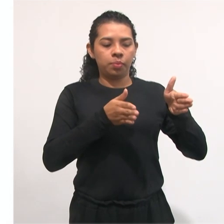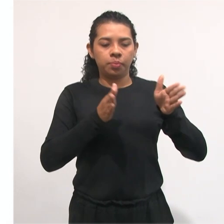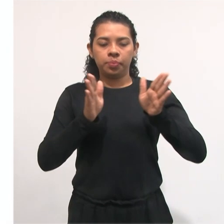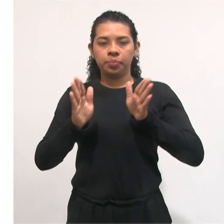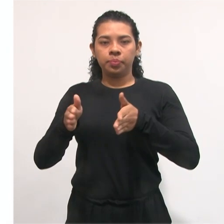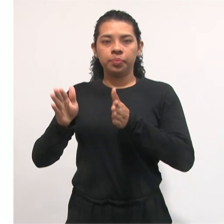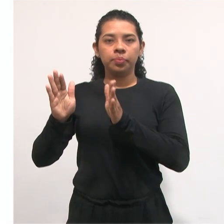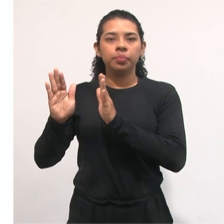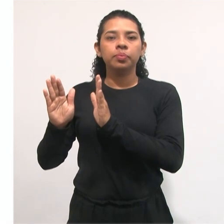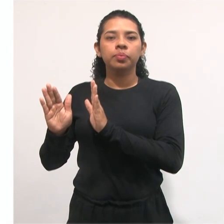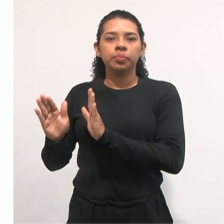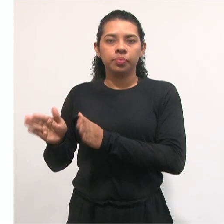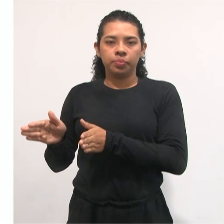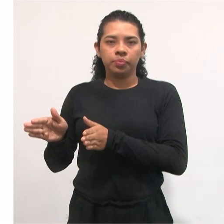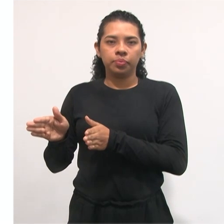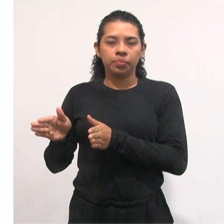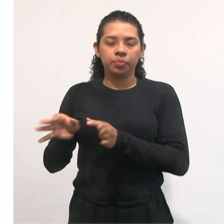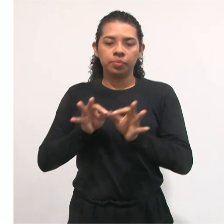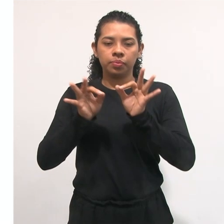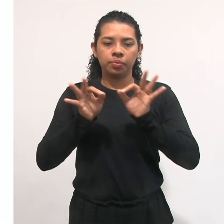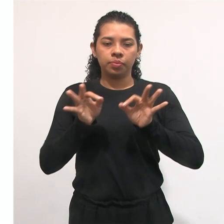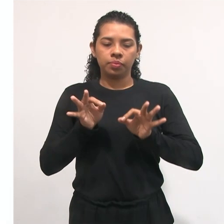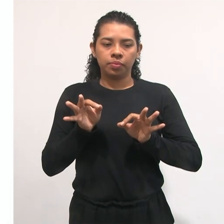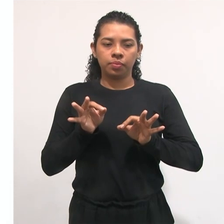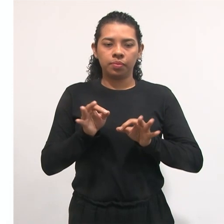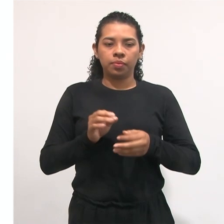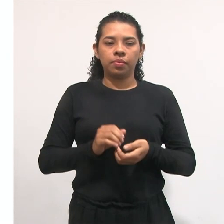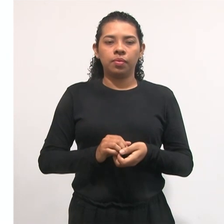A gente pode fazer o seguinte, né?